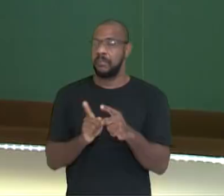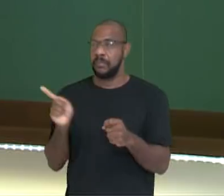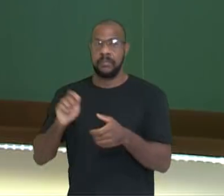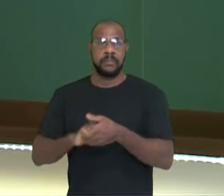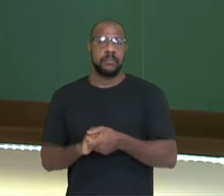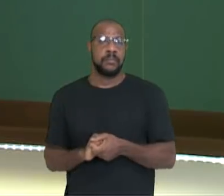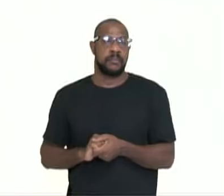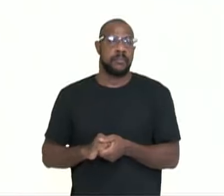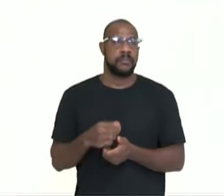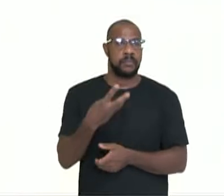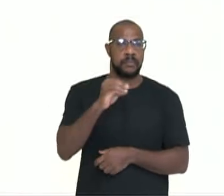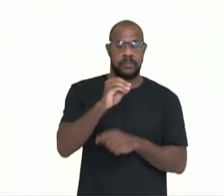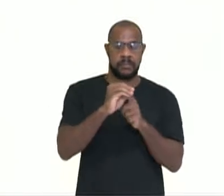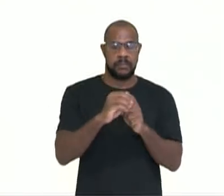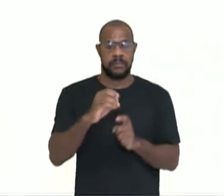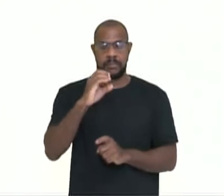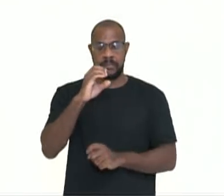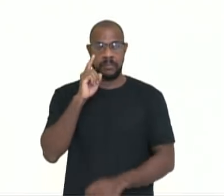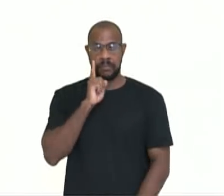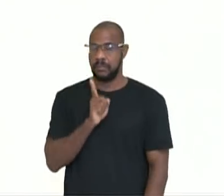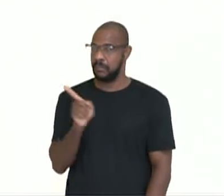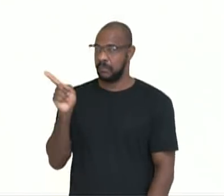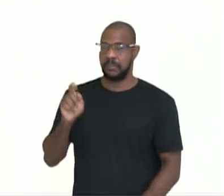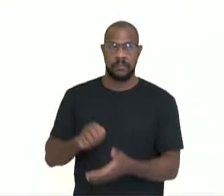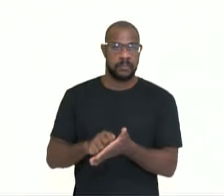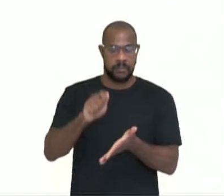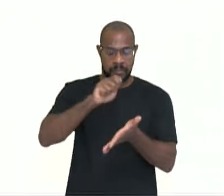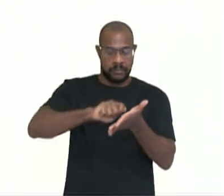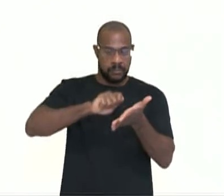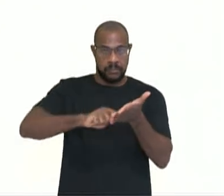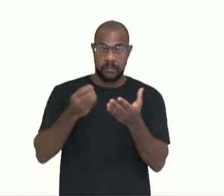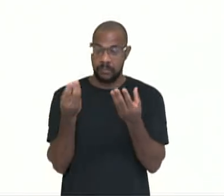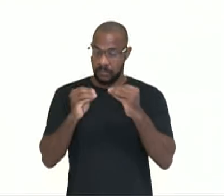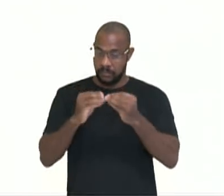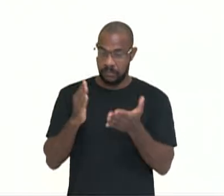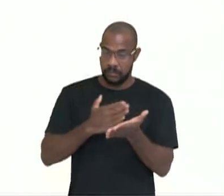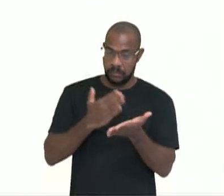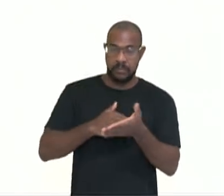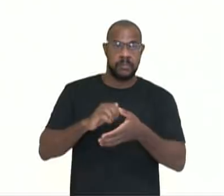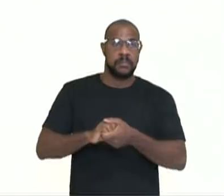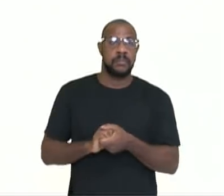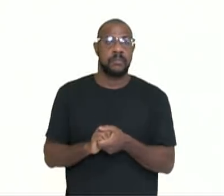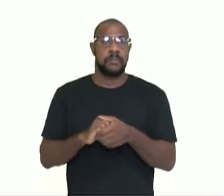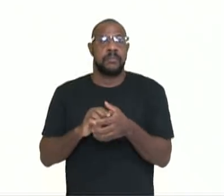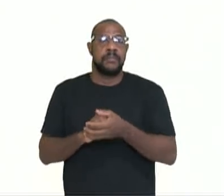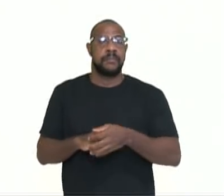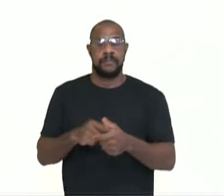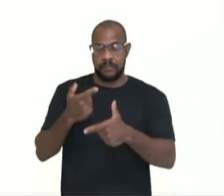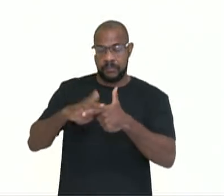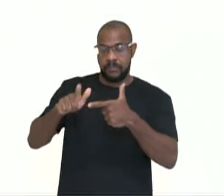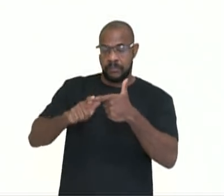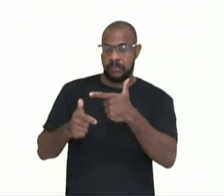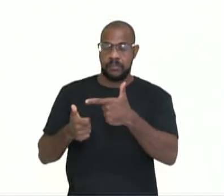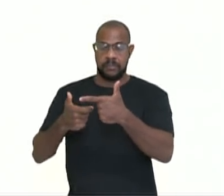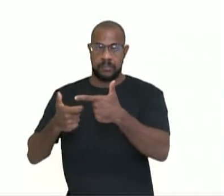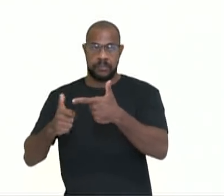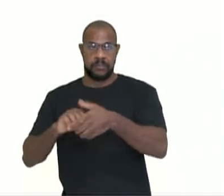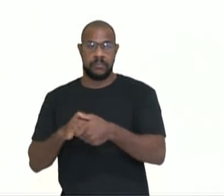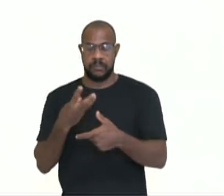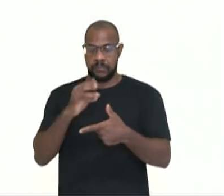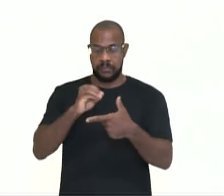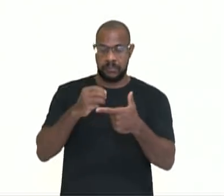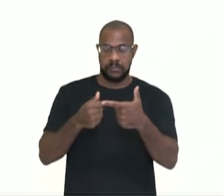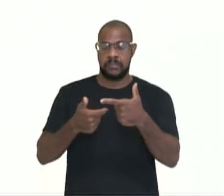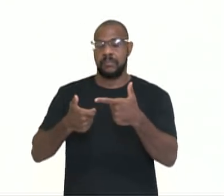onde que eu tirei a nota lá no seu caderno, que o 30 graus veio do 360 dividido por 12. Então, a gente tem